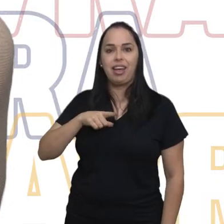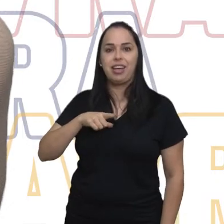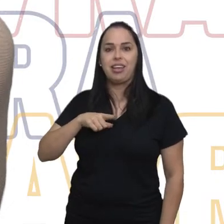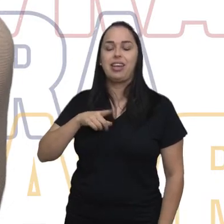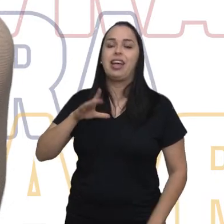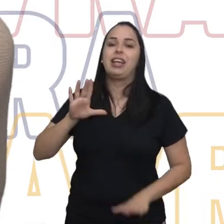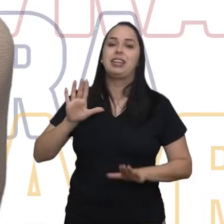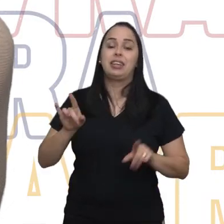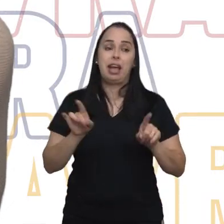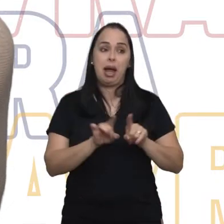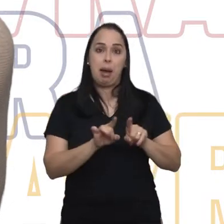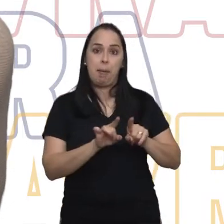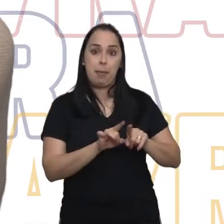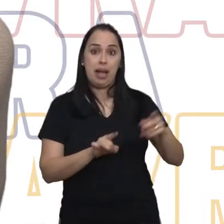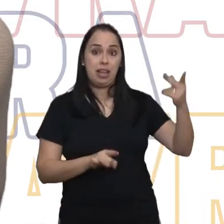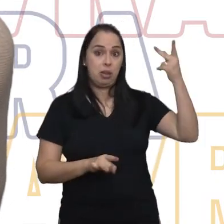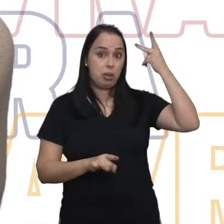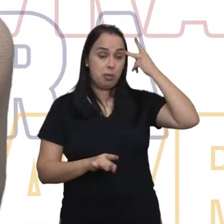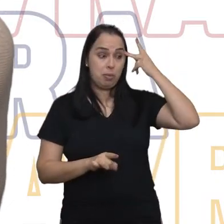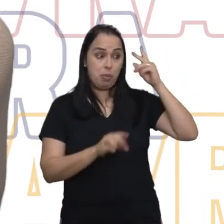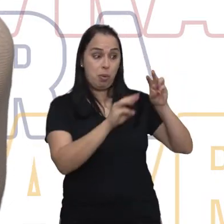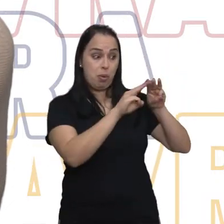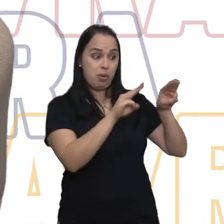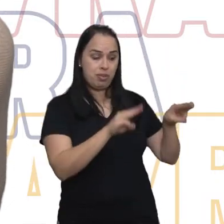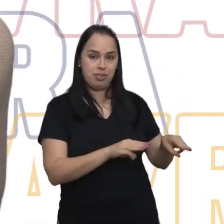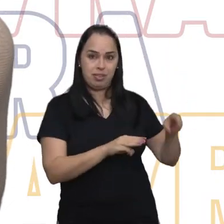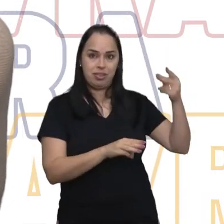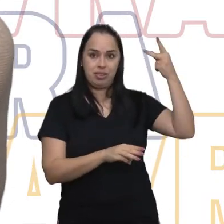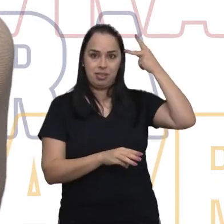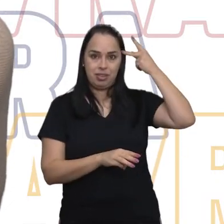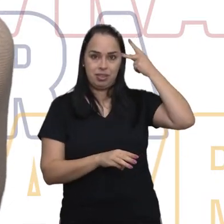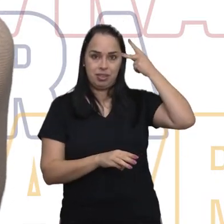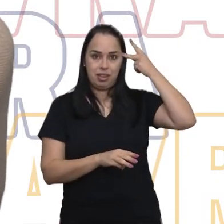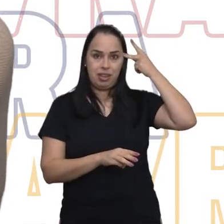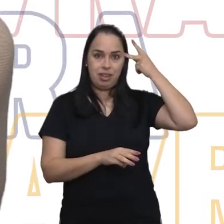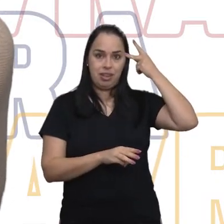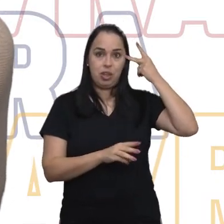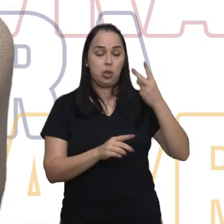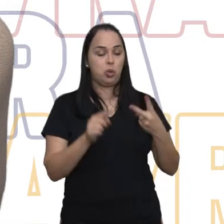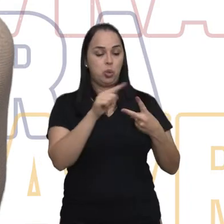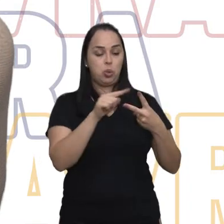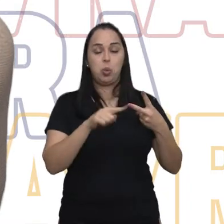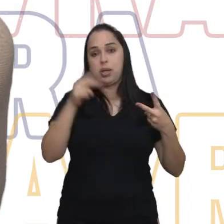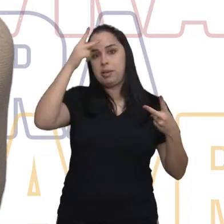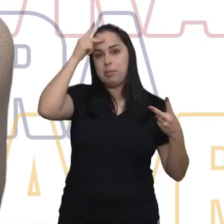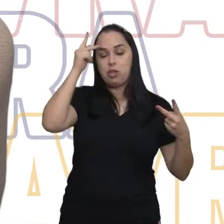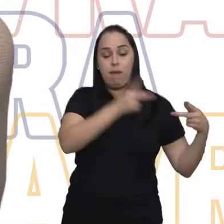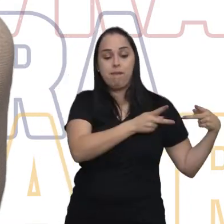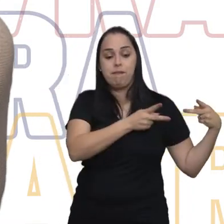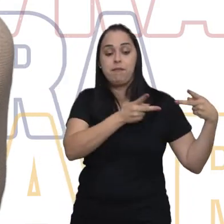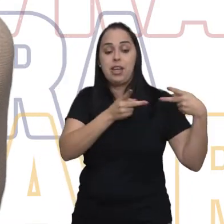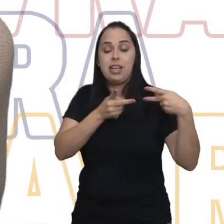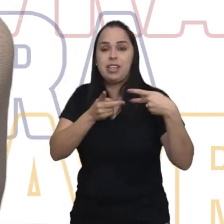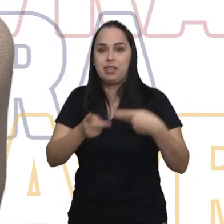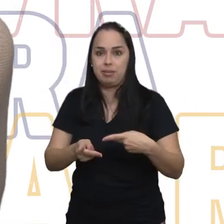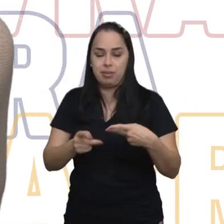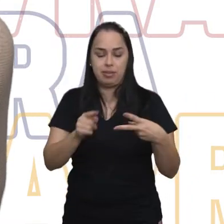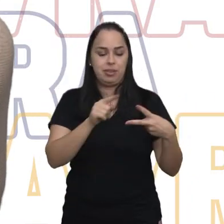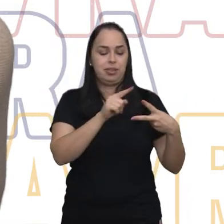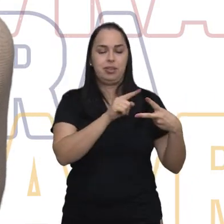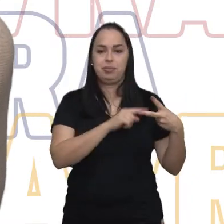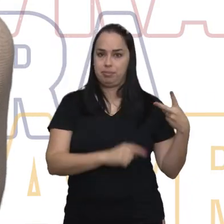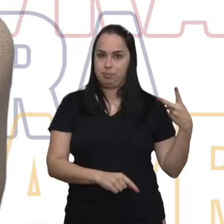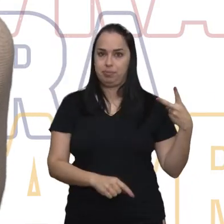do Museu de Arte Sacra de São Paulo, duas museólogas, a senhora Alessandra e a senhora